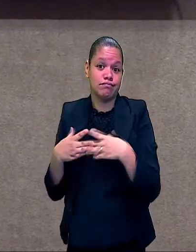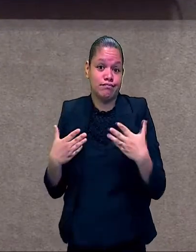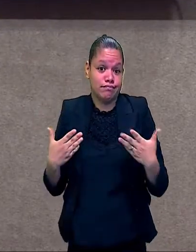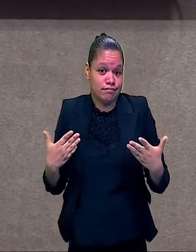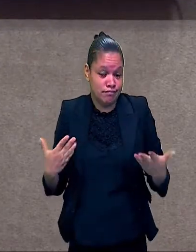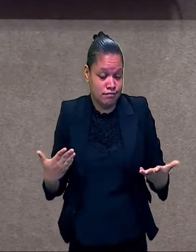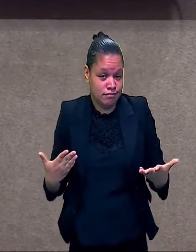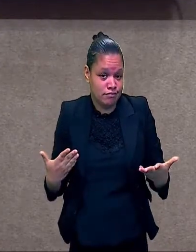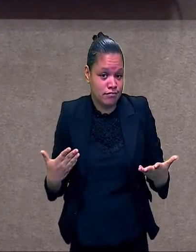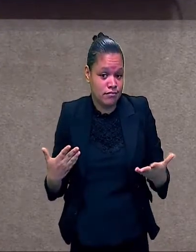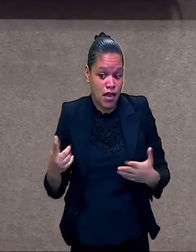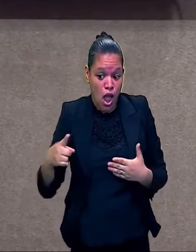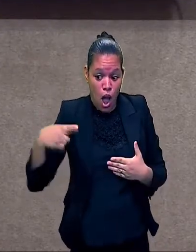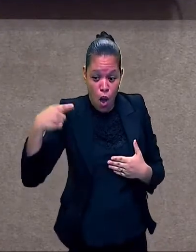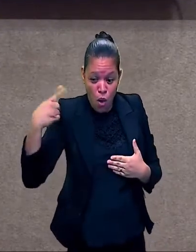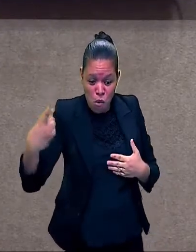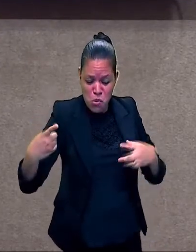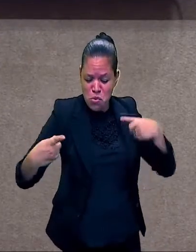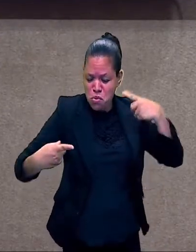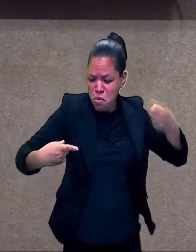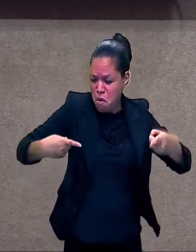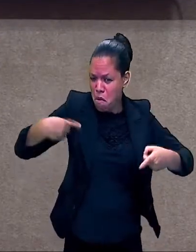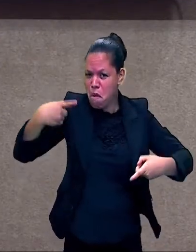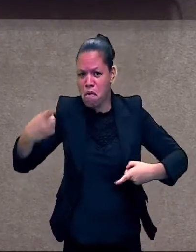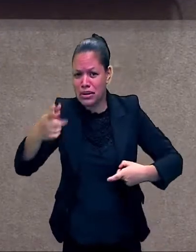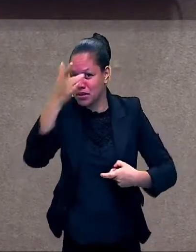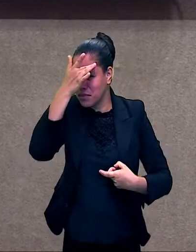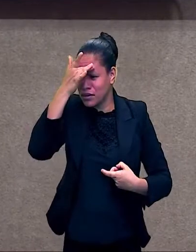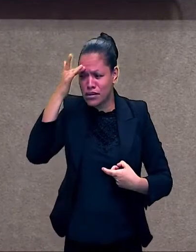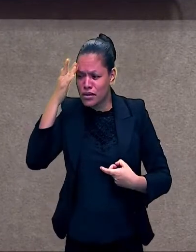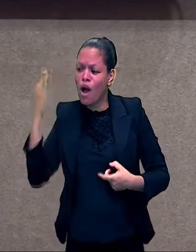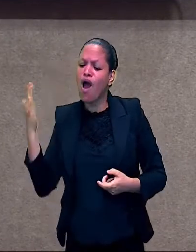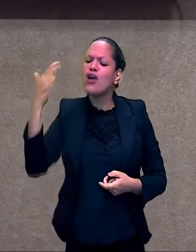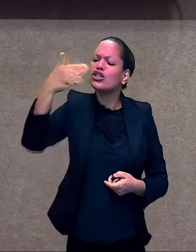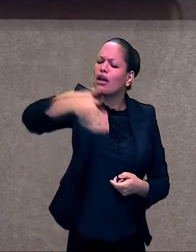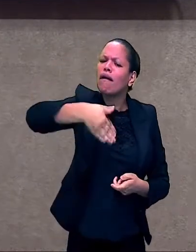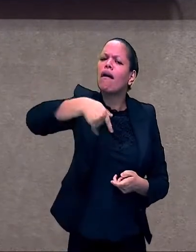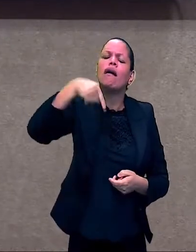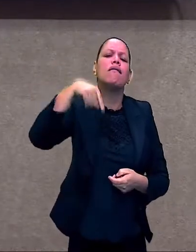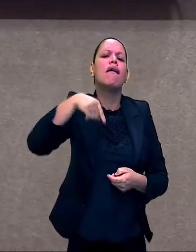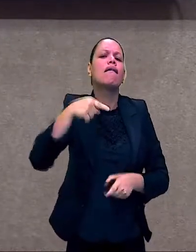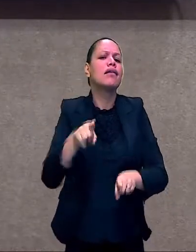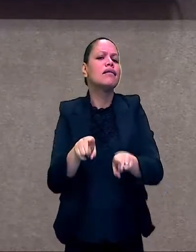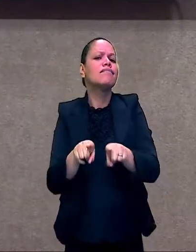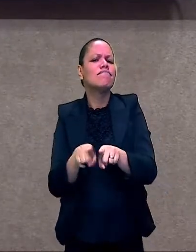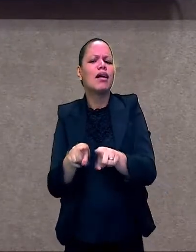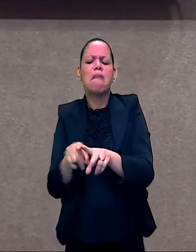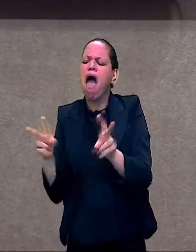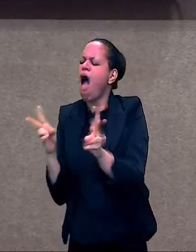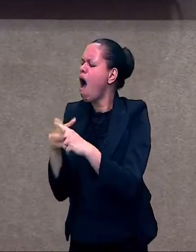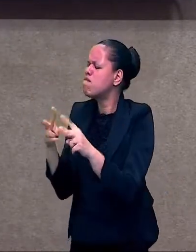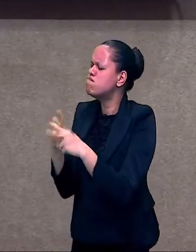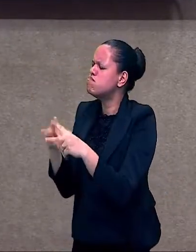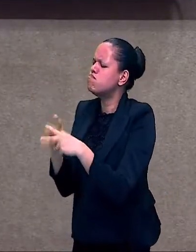também. Então é uma série de conflitos para adquirir esse